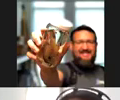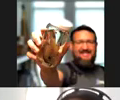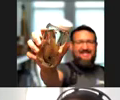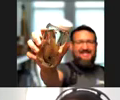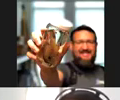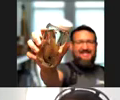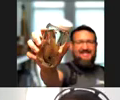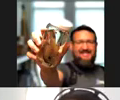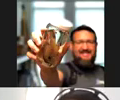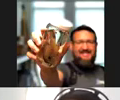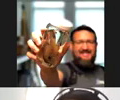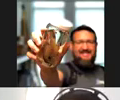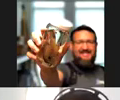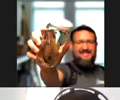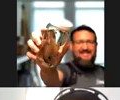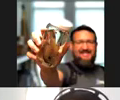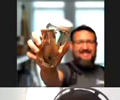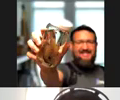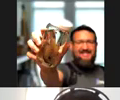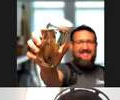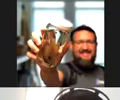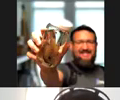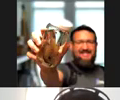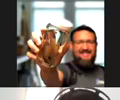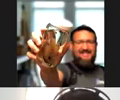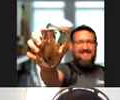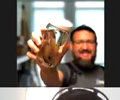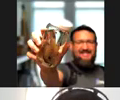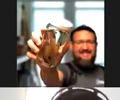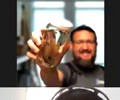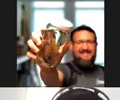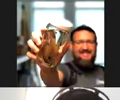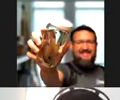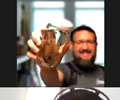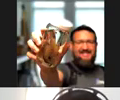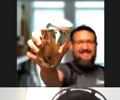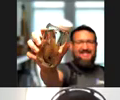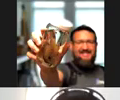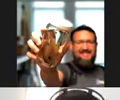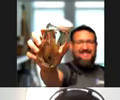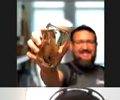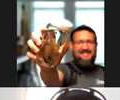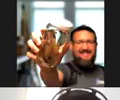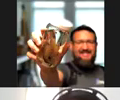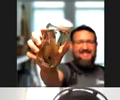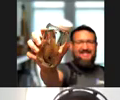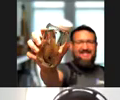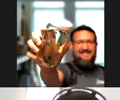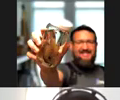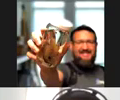Então é isso. Muito obrigado. Eu tentei fazer aqui uma passagem histórica e também colocar alguns exemplos de como são esses modelos,